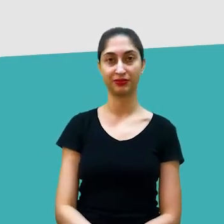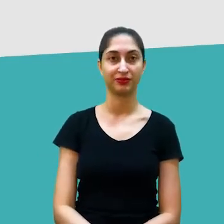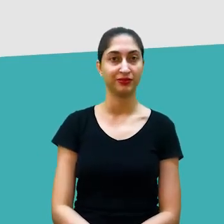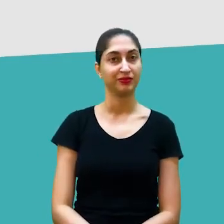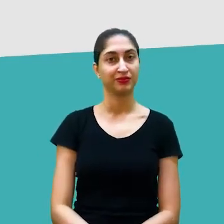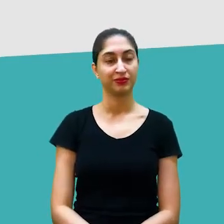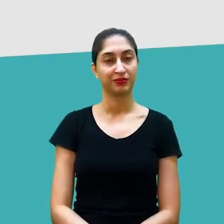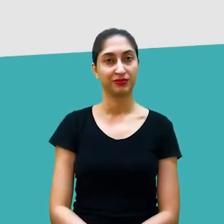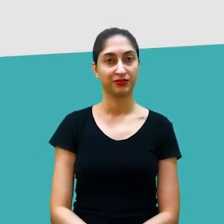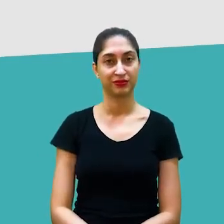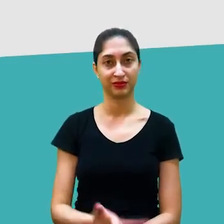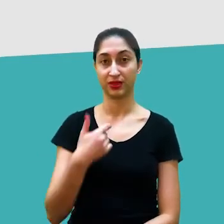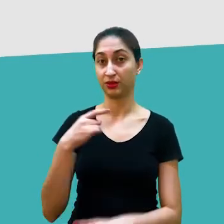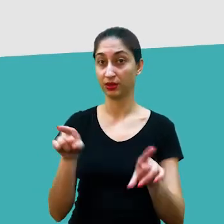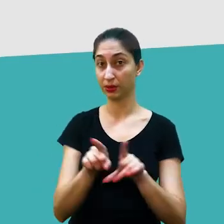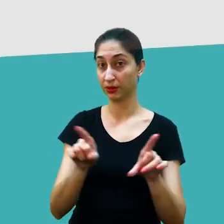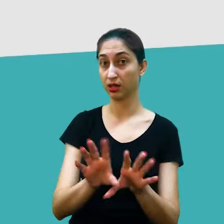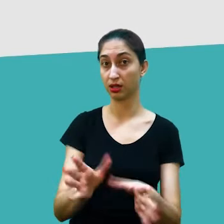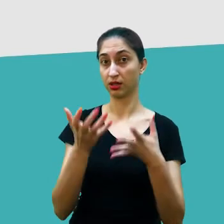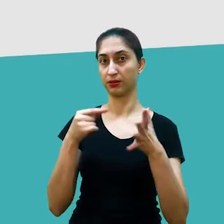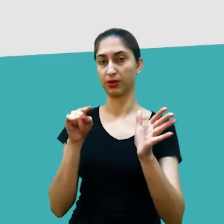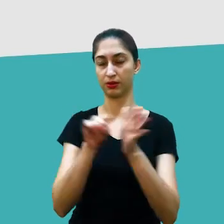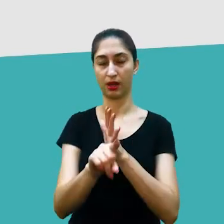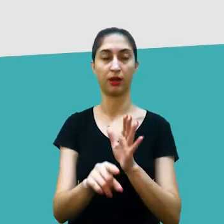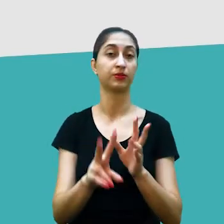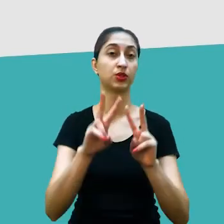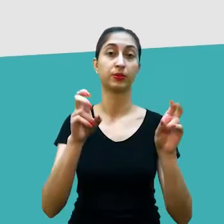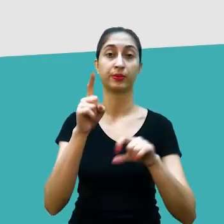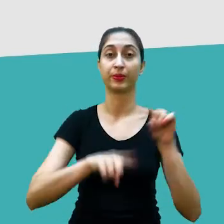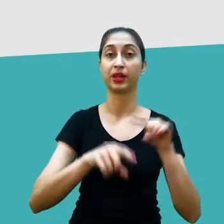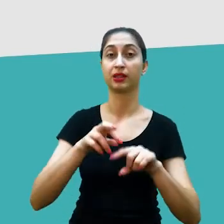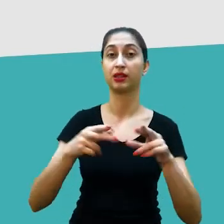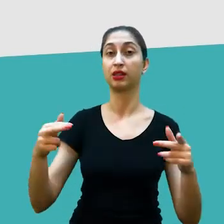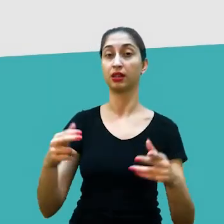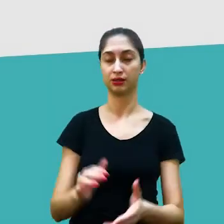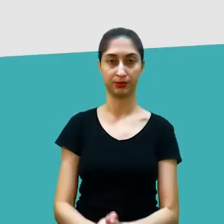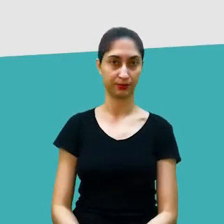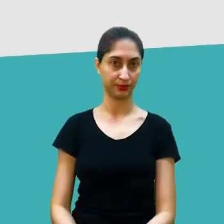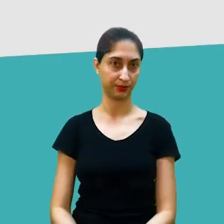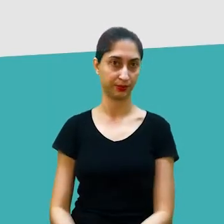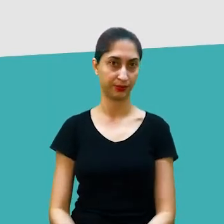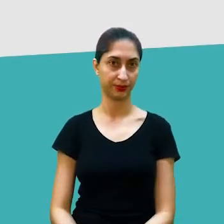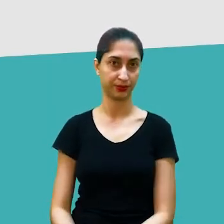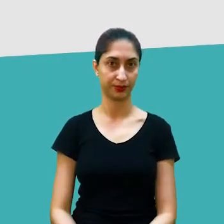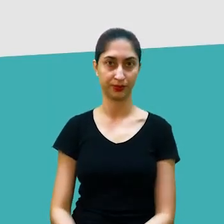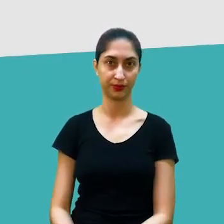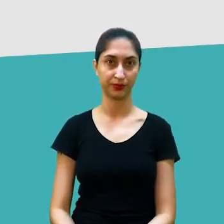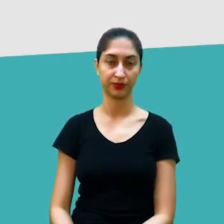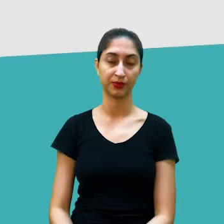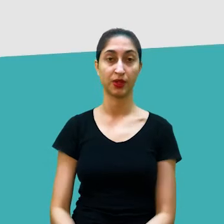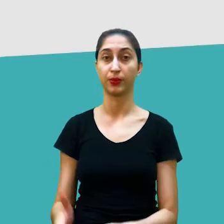te perguntar assim, sobre os materiais, né? Porque é